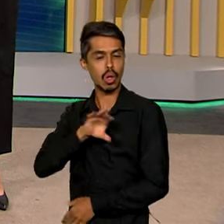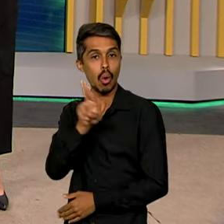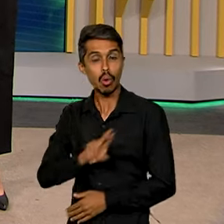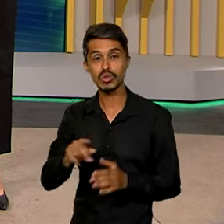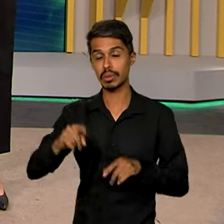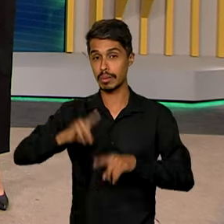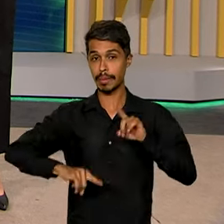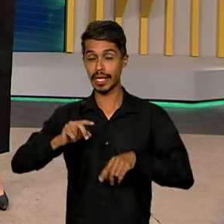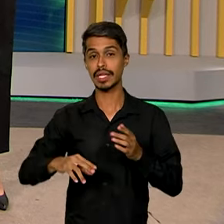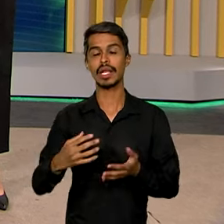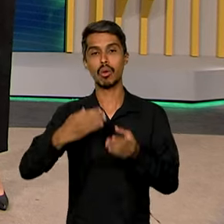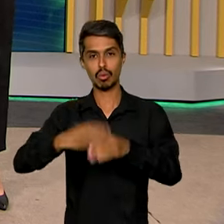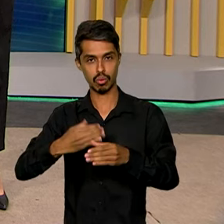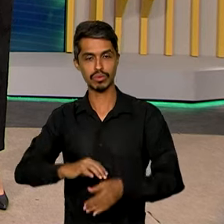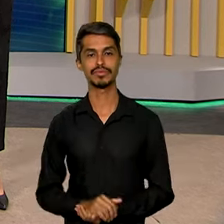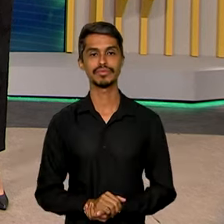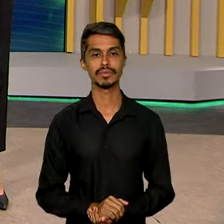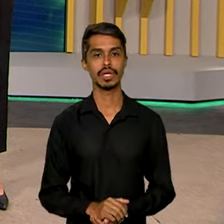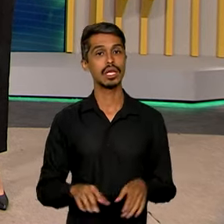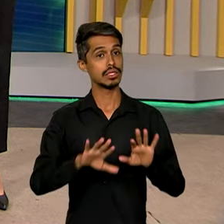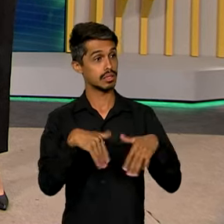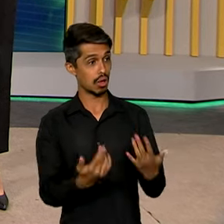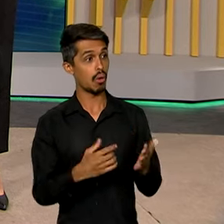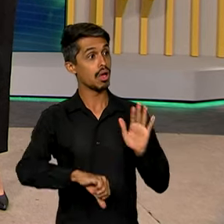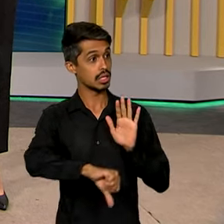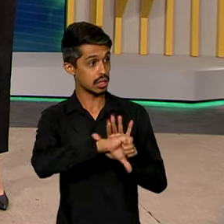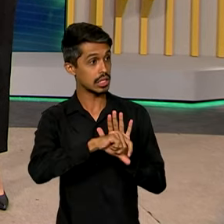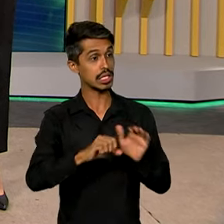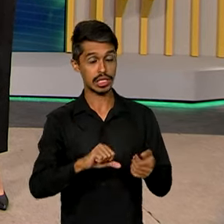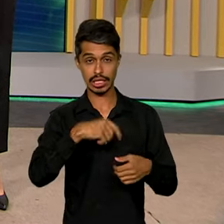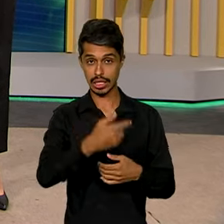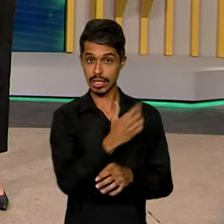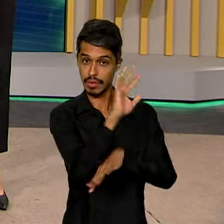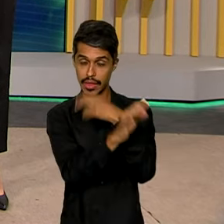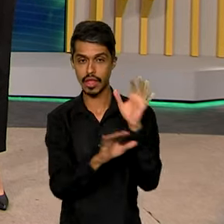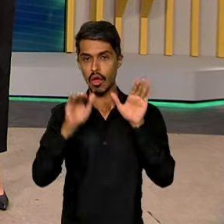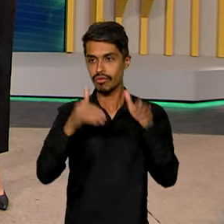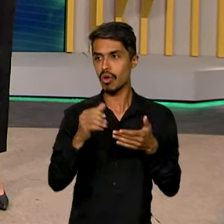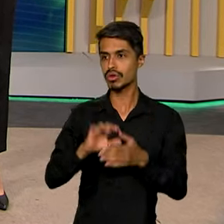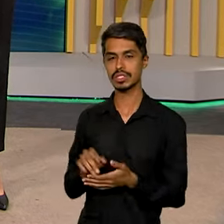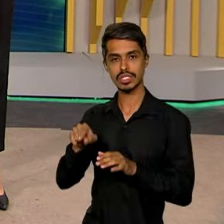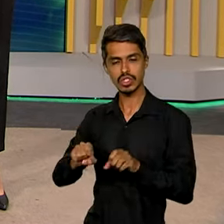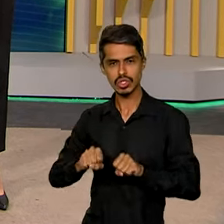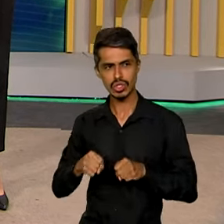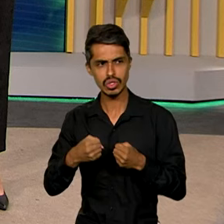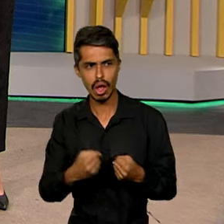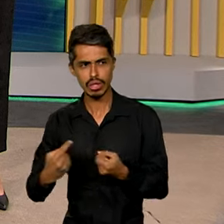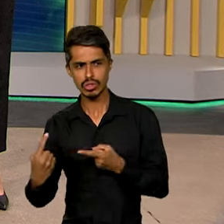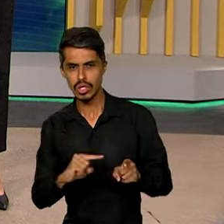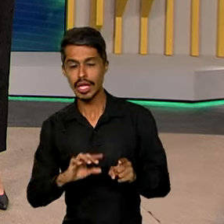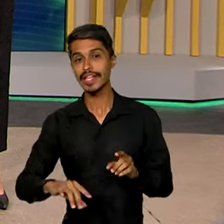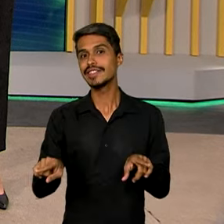de concursos públicos. Sim, e além dos crimes ambientais, o foco inicial das ações de segurança vai ser coibir